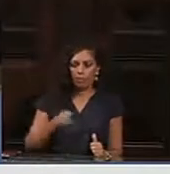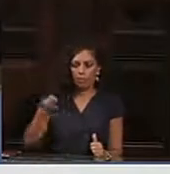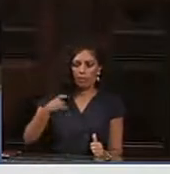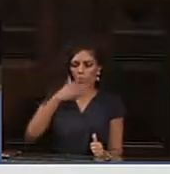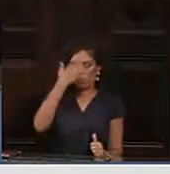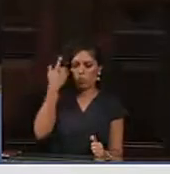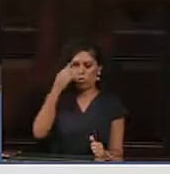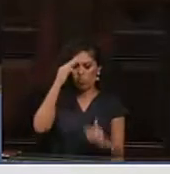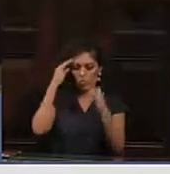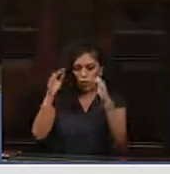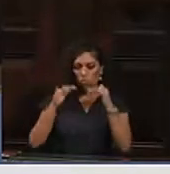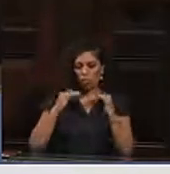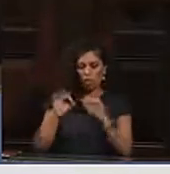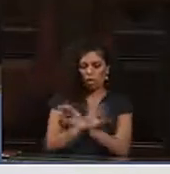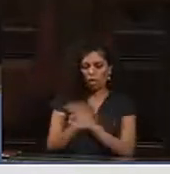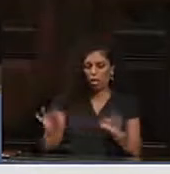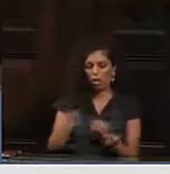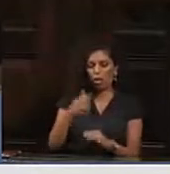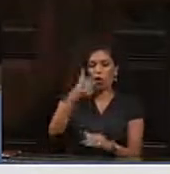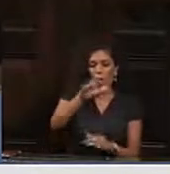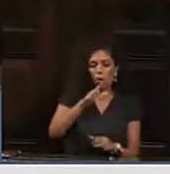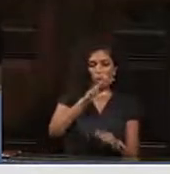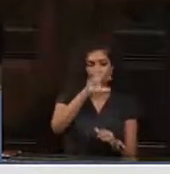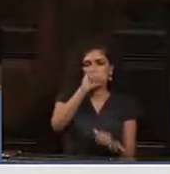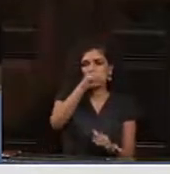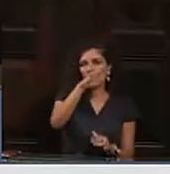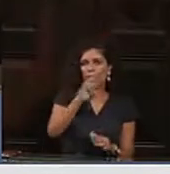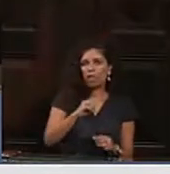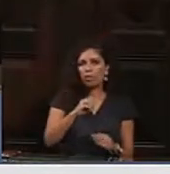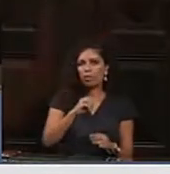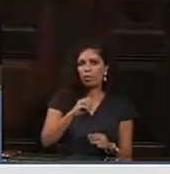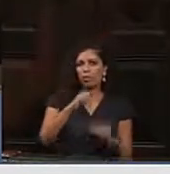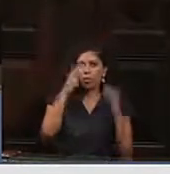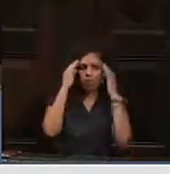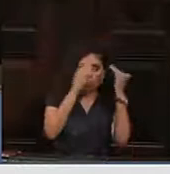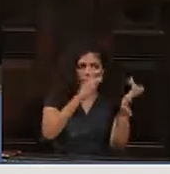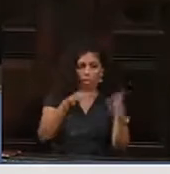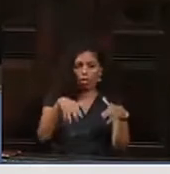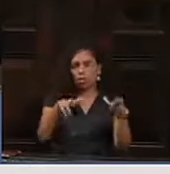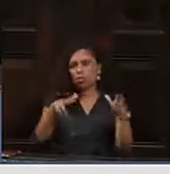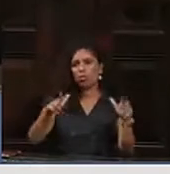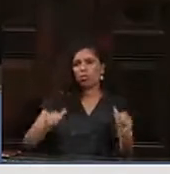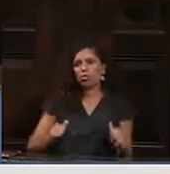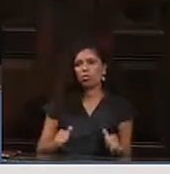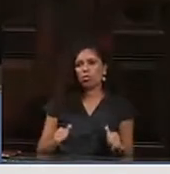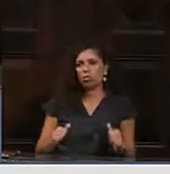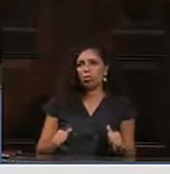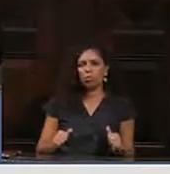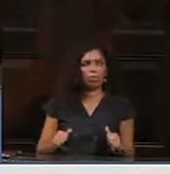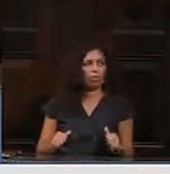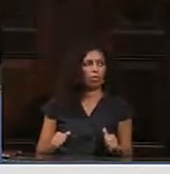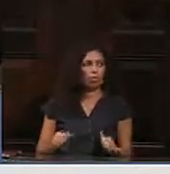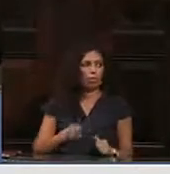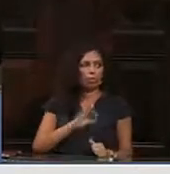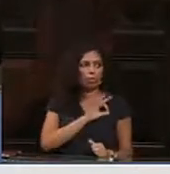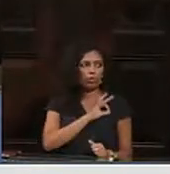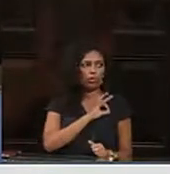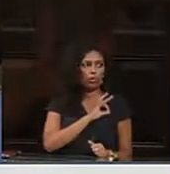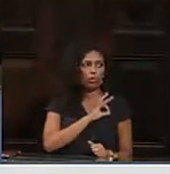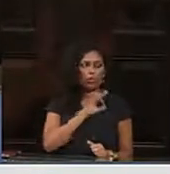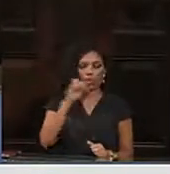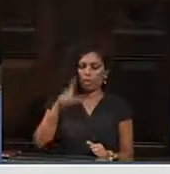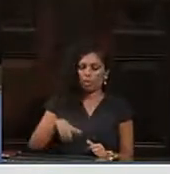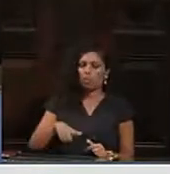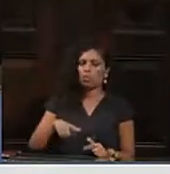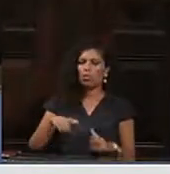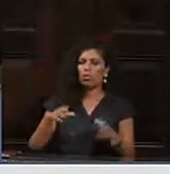acontecendo? Então, ô, presidente, a polícia militar não pode servir de palanque político. A polícia militar é uma